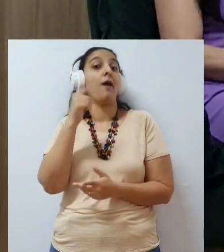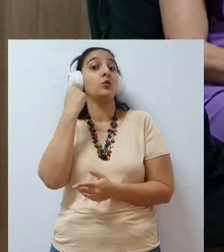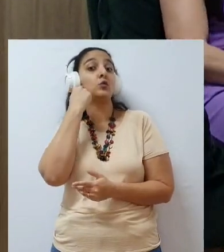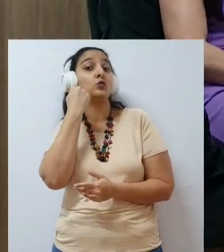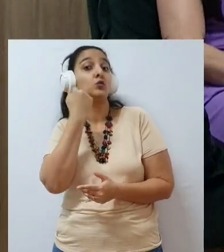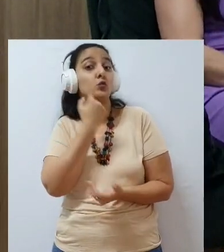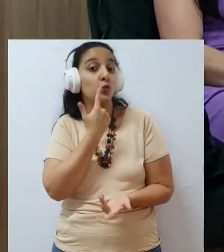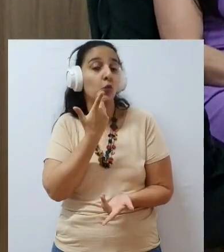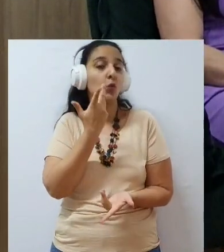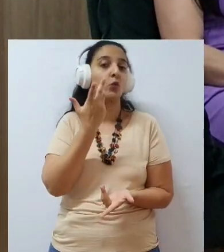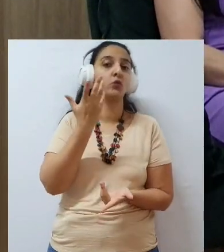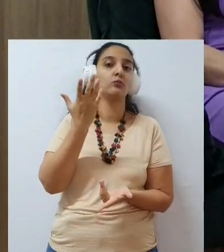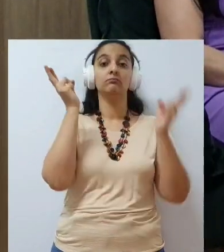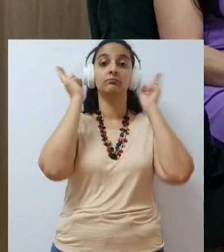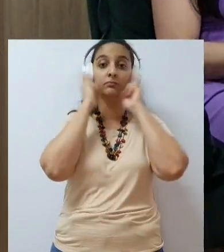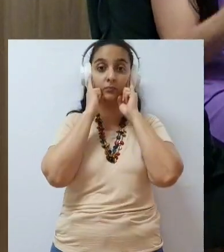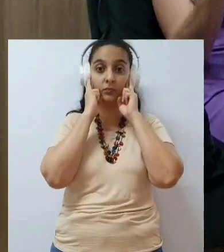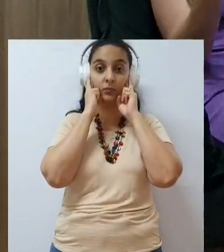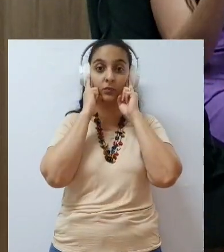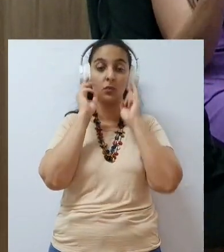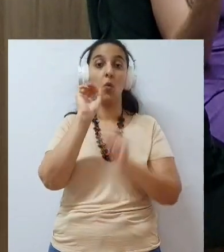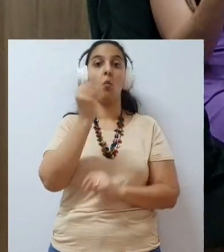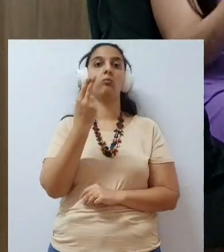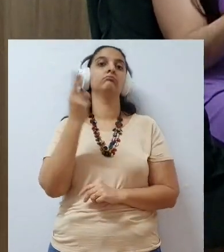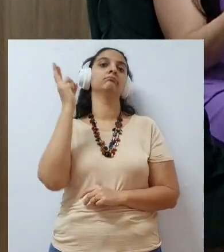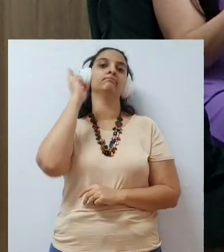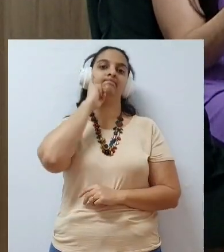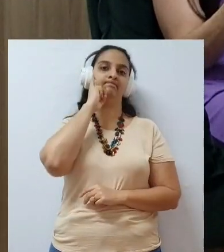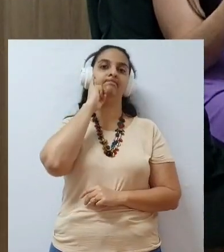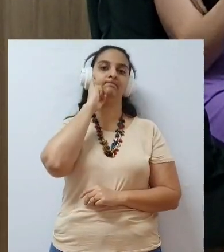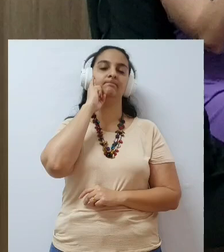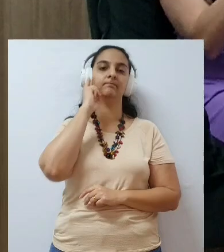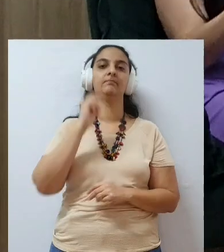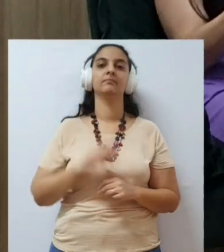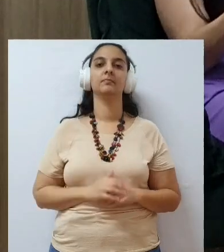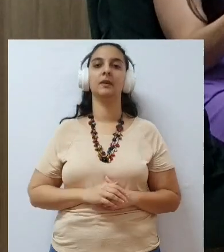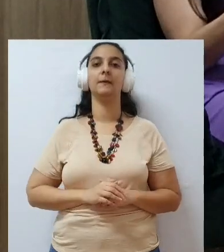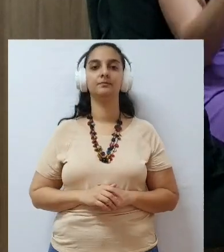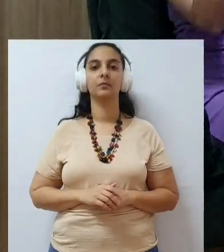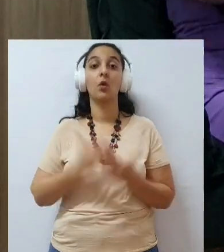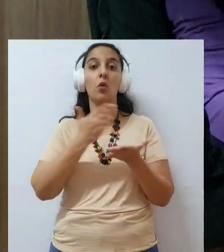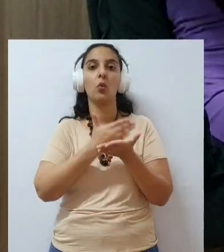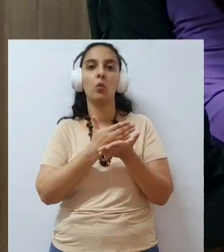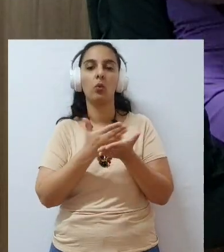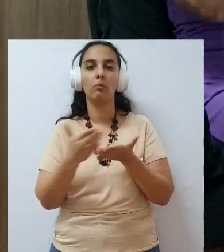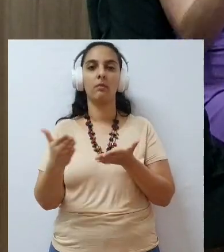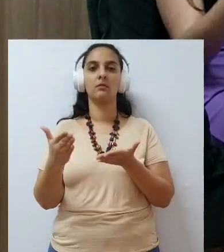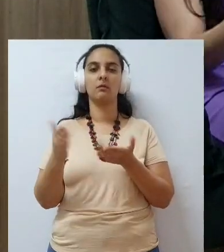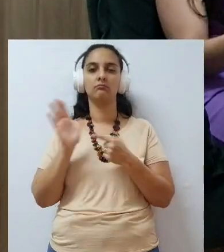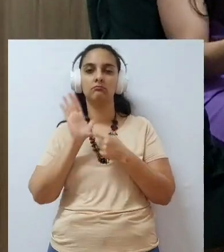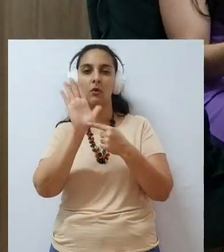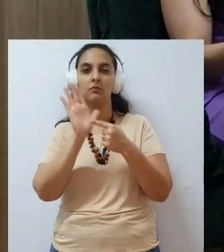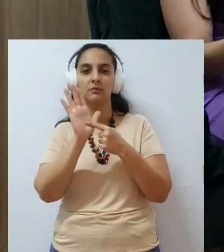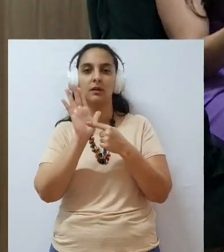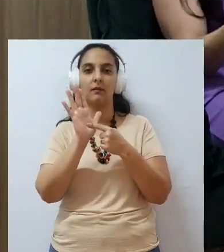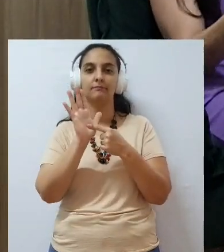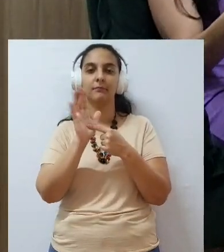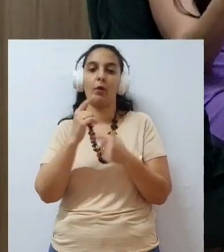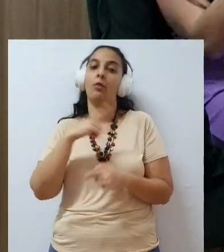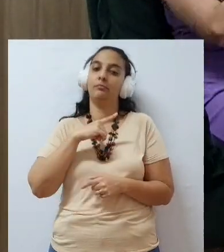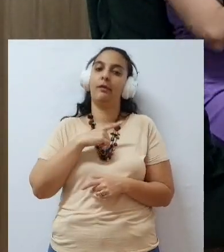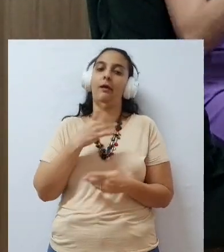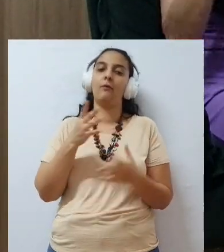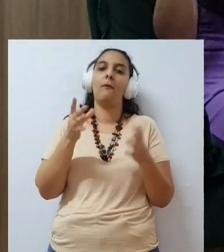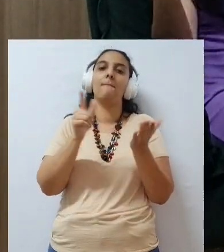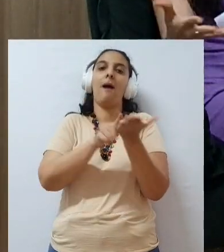ou parciais. E eu vou começar aqui pela nossa colinha, né, amiga? Porque a lista de nomes está enorme,